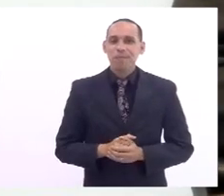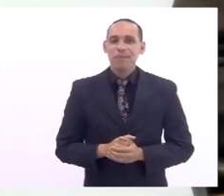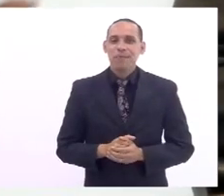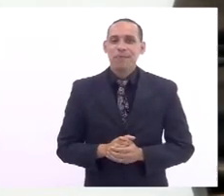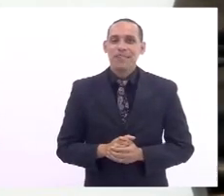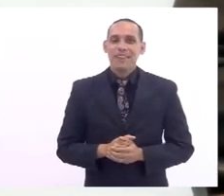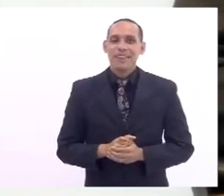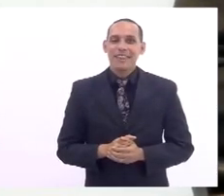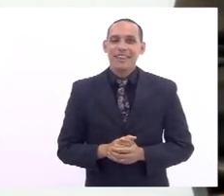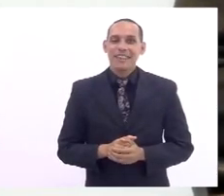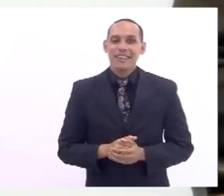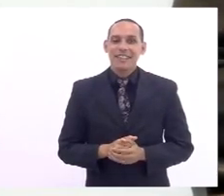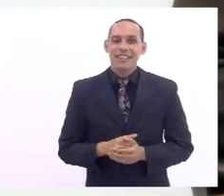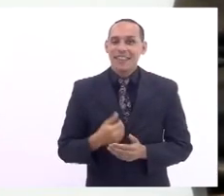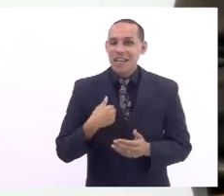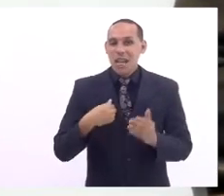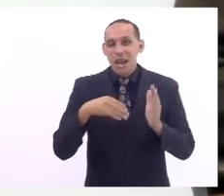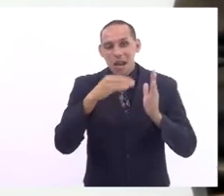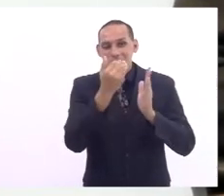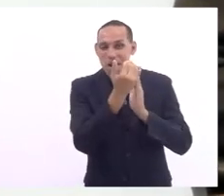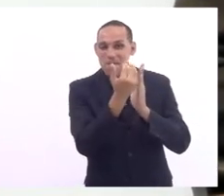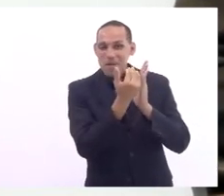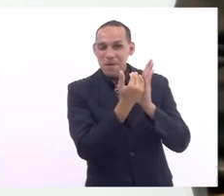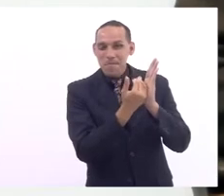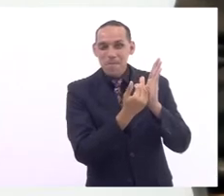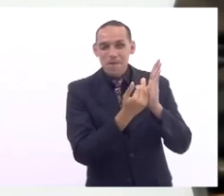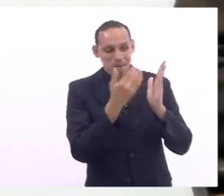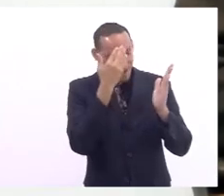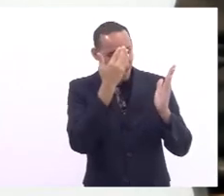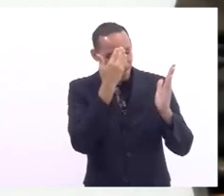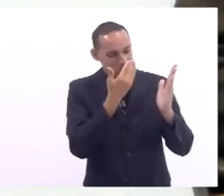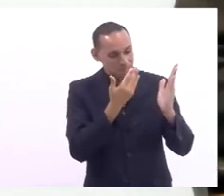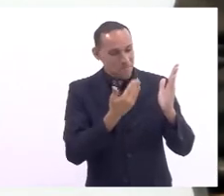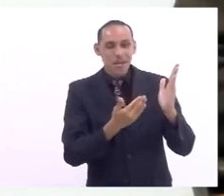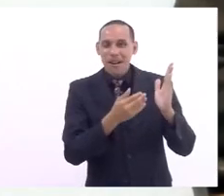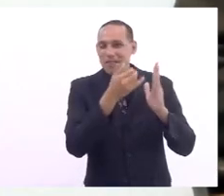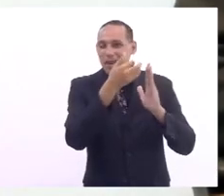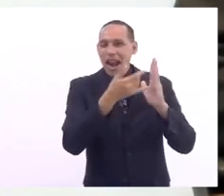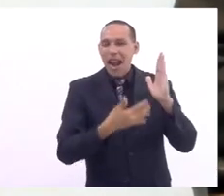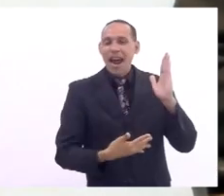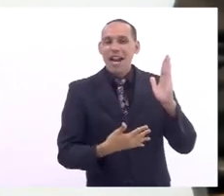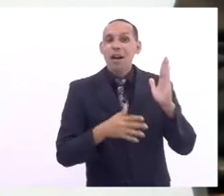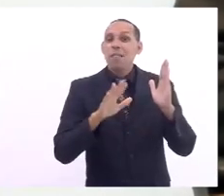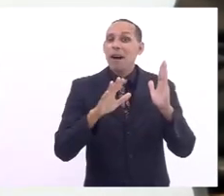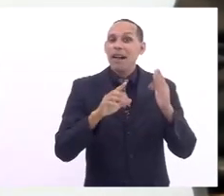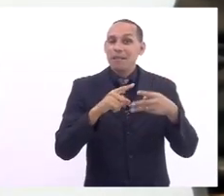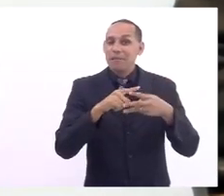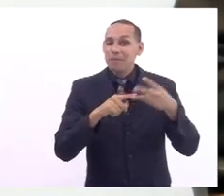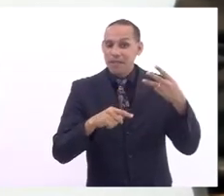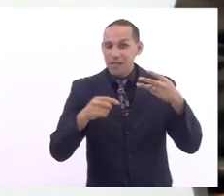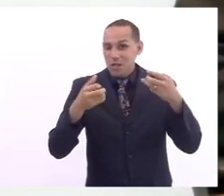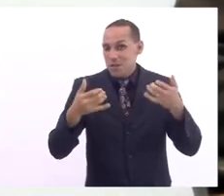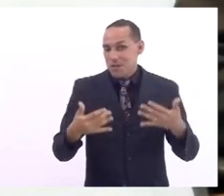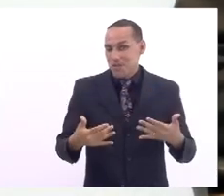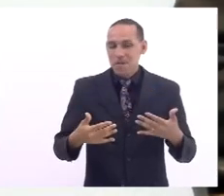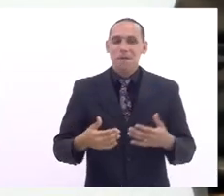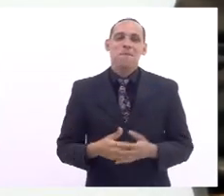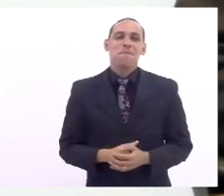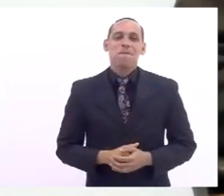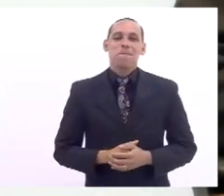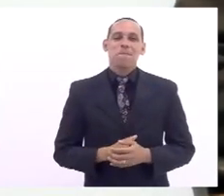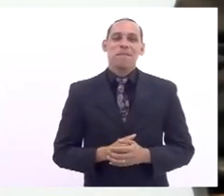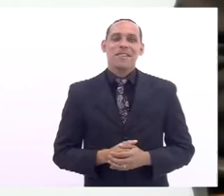fiz aqui uma longa lista de agradecimento e necessário mas eu queria fazer três comentários 3 comentários